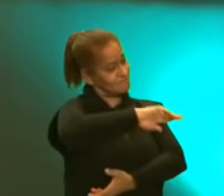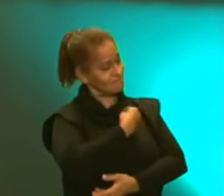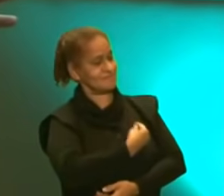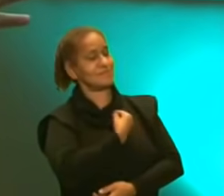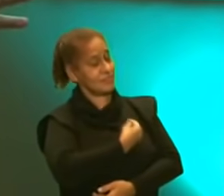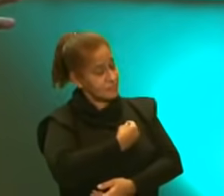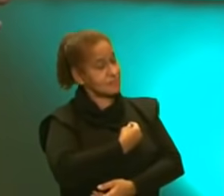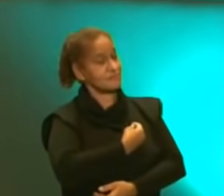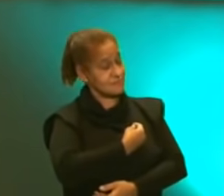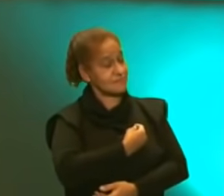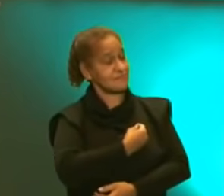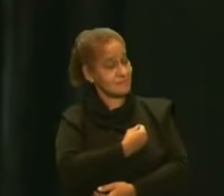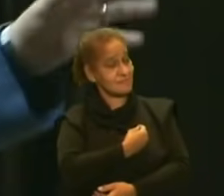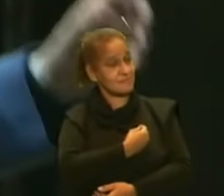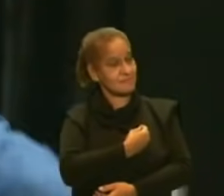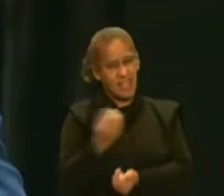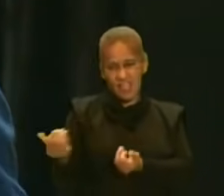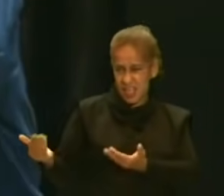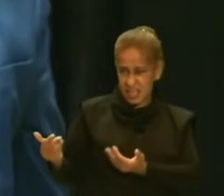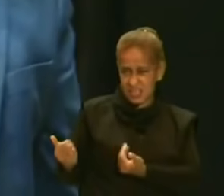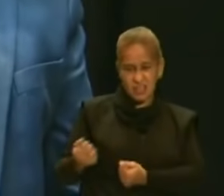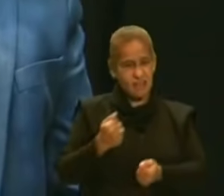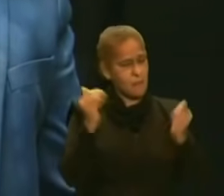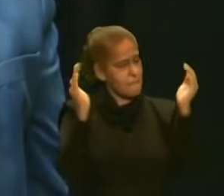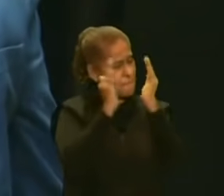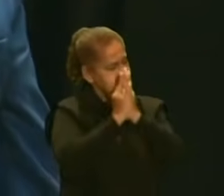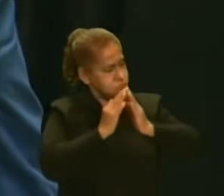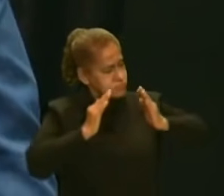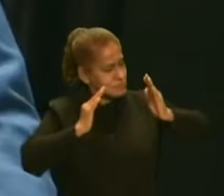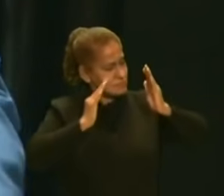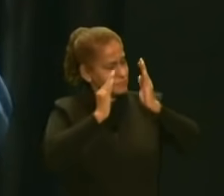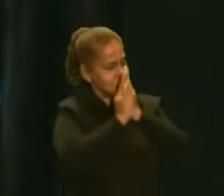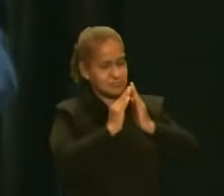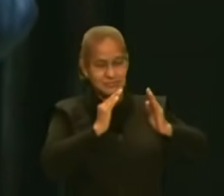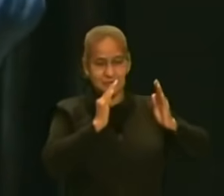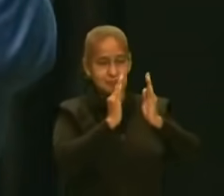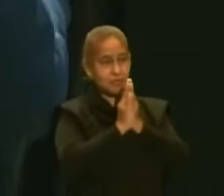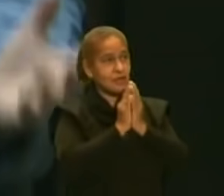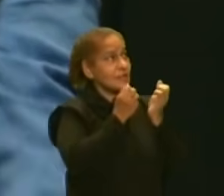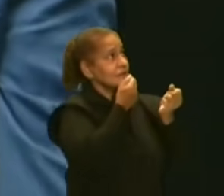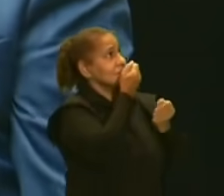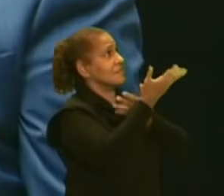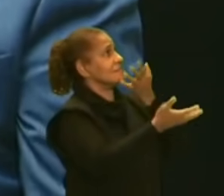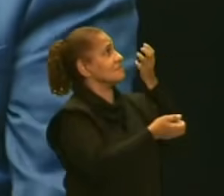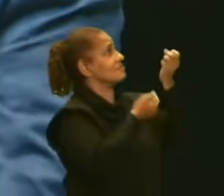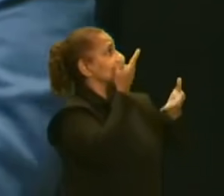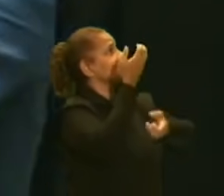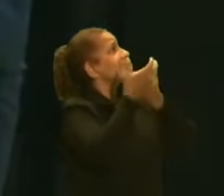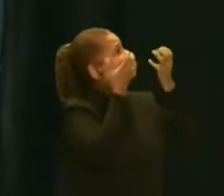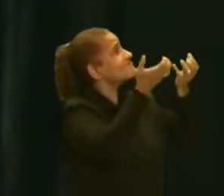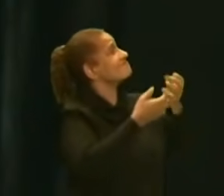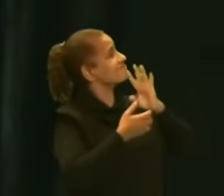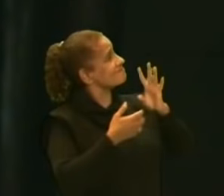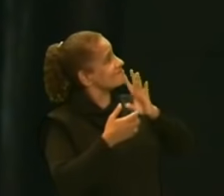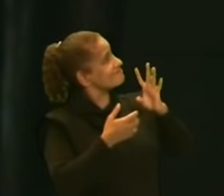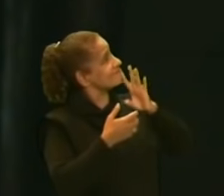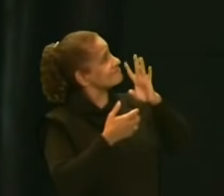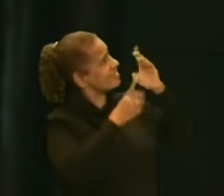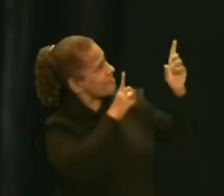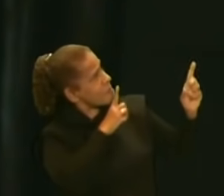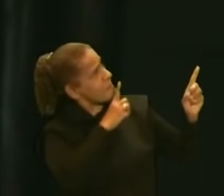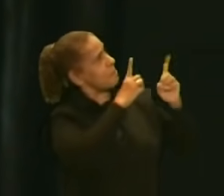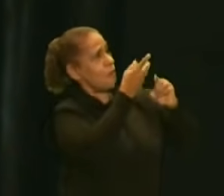E aquele homem começou a orar. E começou a dizer: Senhor, eu queria te conhecer, eu queria te